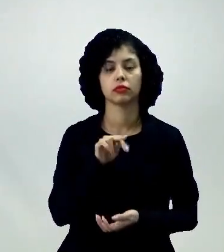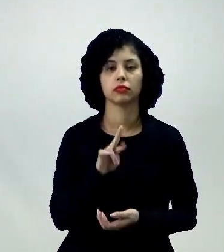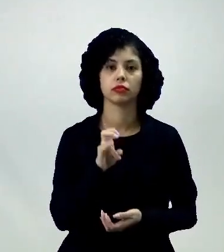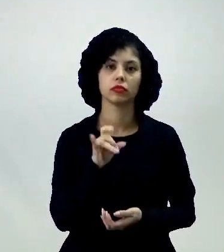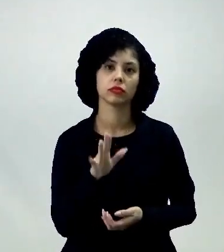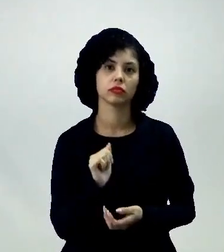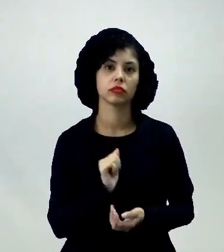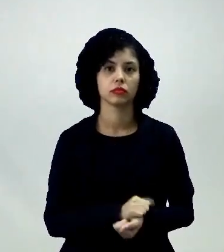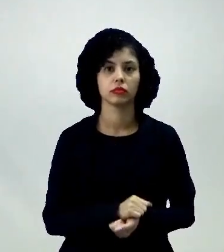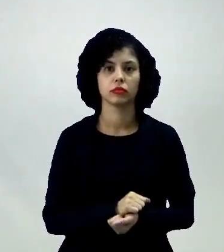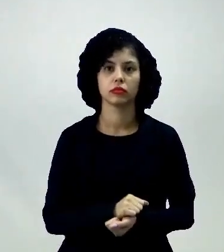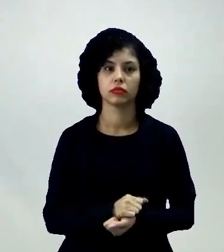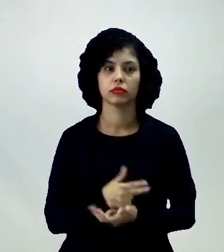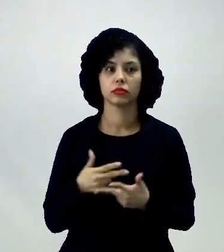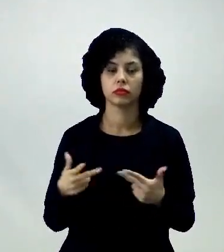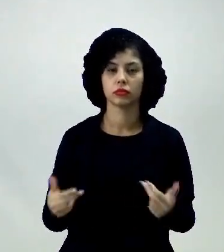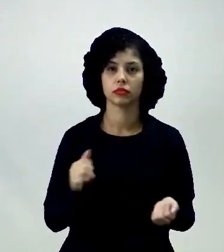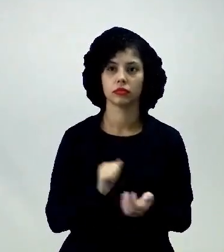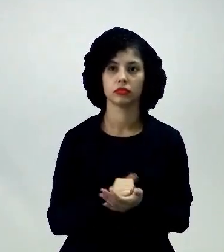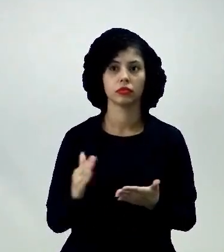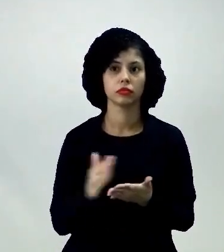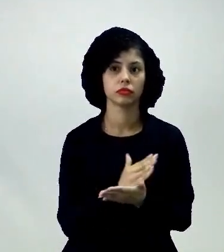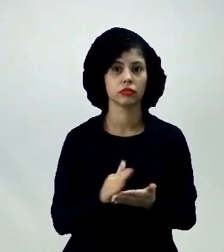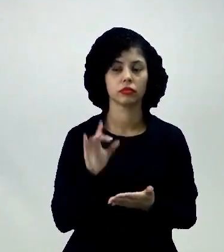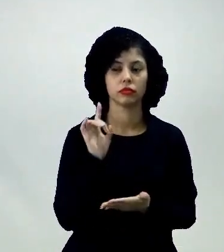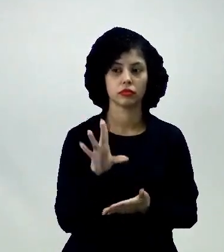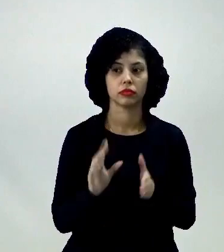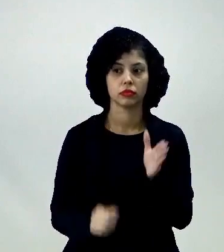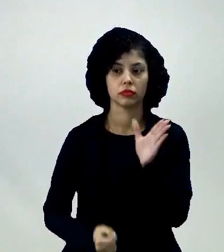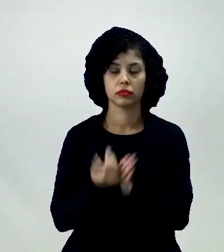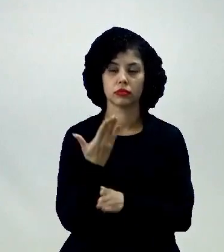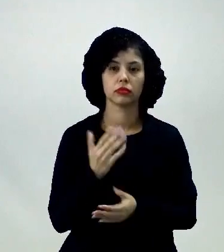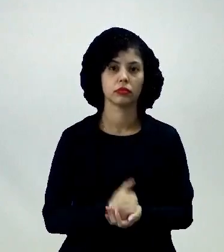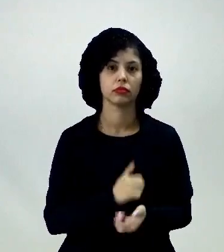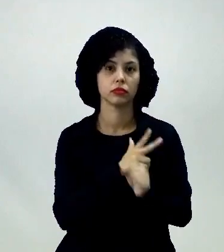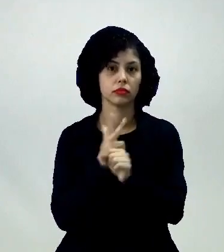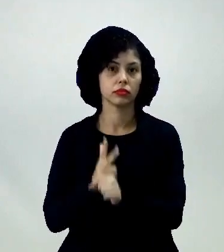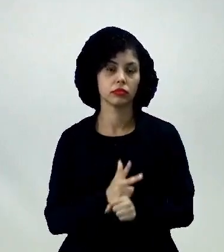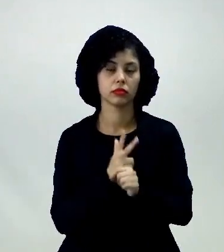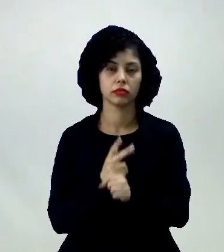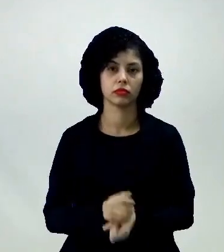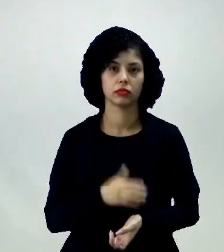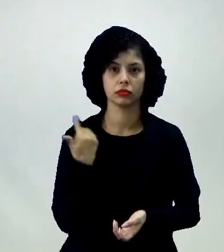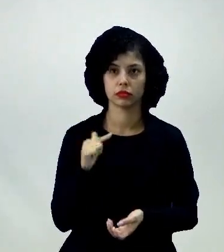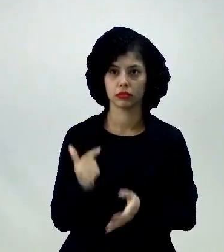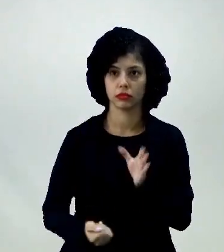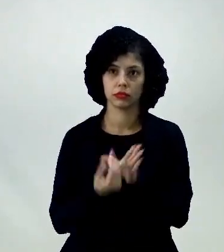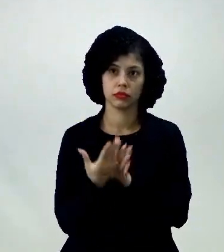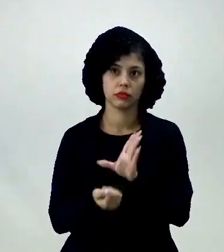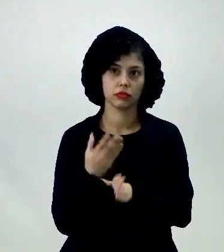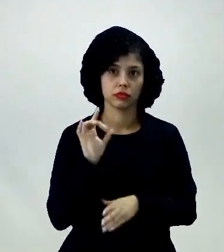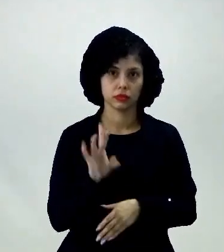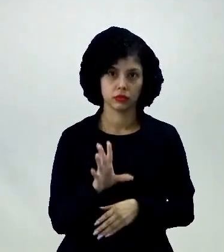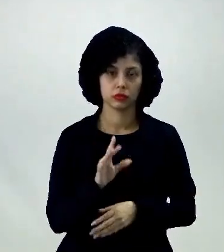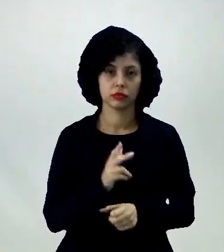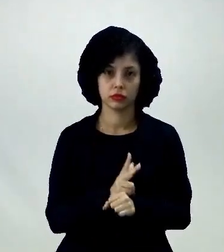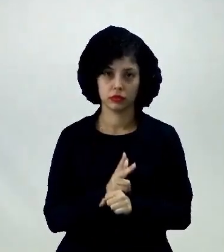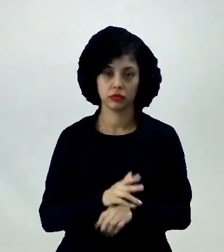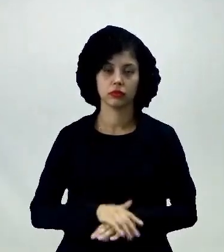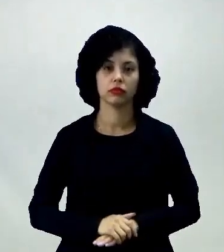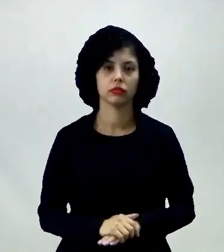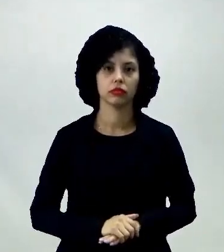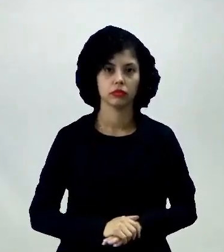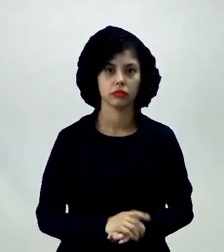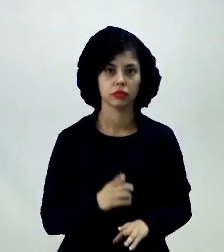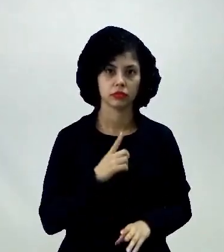utensílios aí para criar coisa. Alguns apenas criam o gravador, que não reproduz, né, apenas grava.